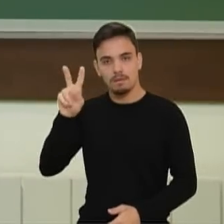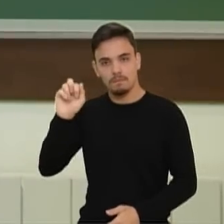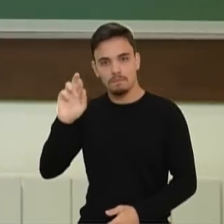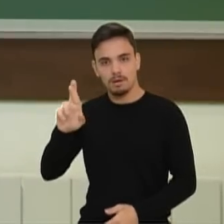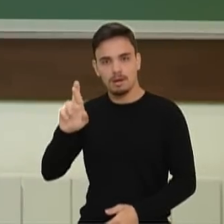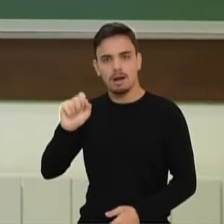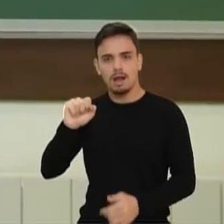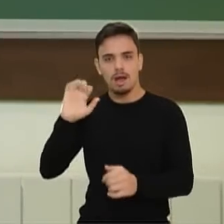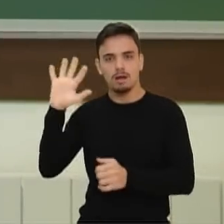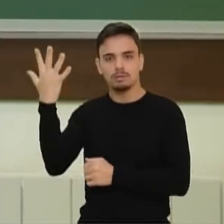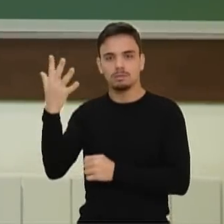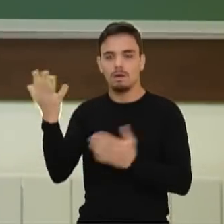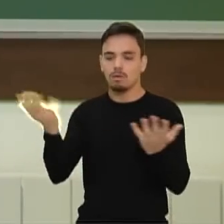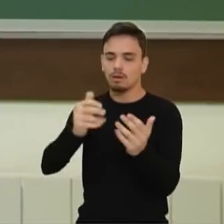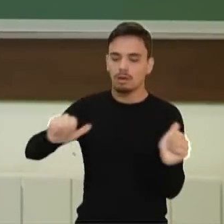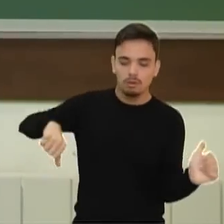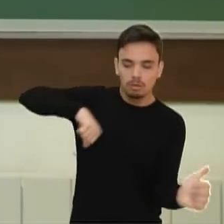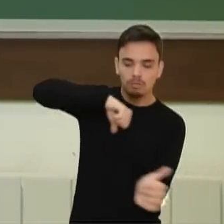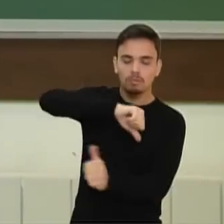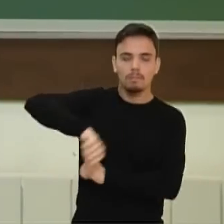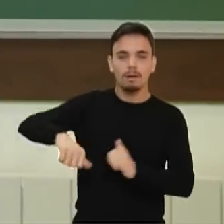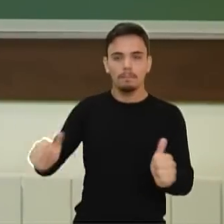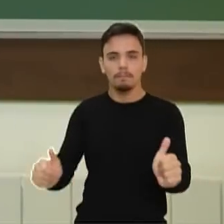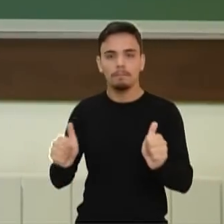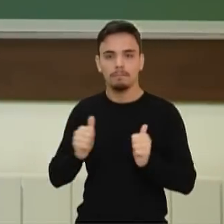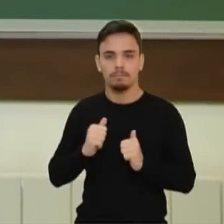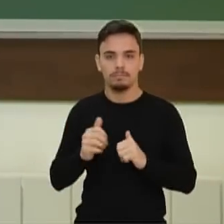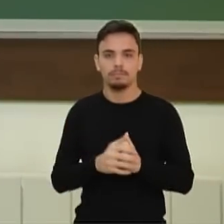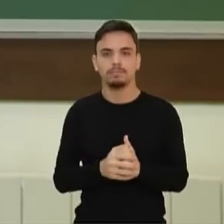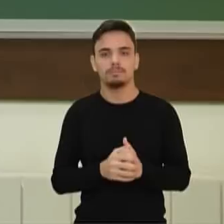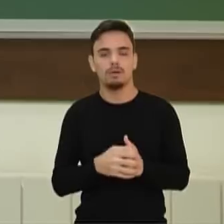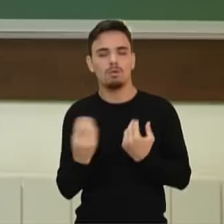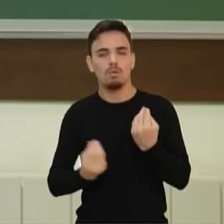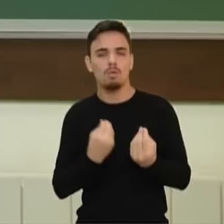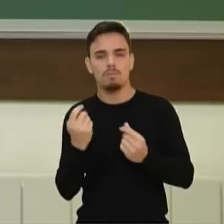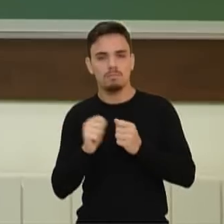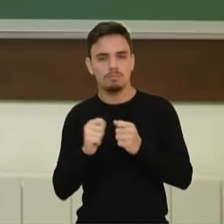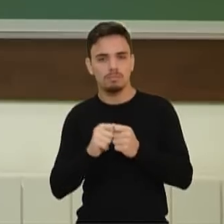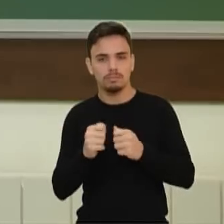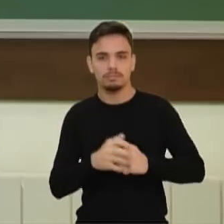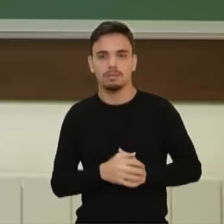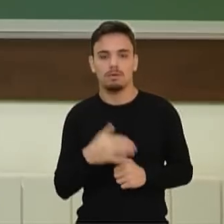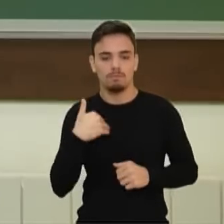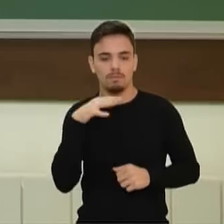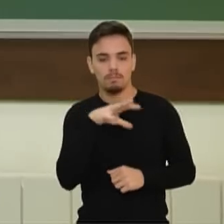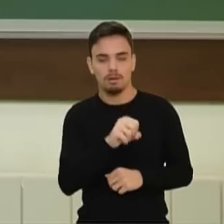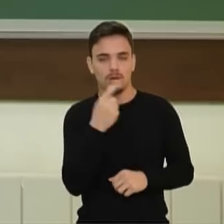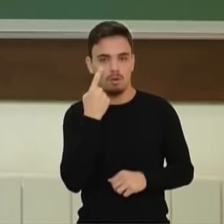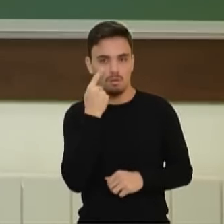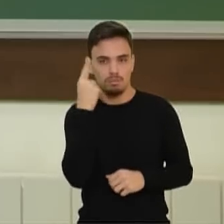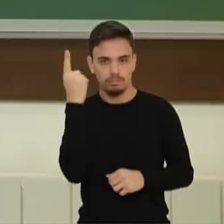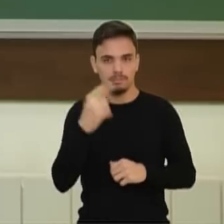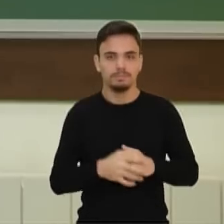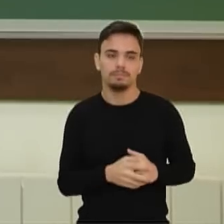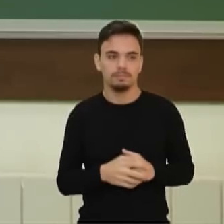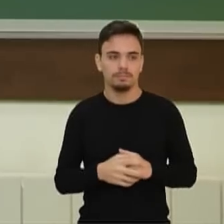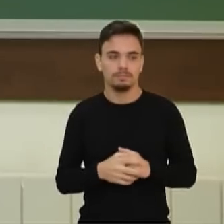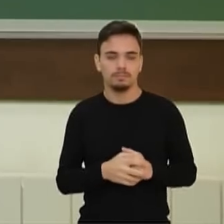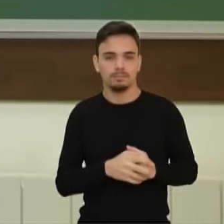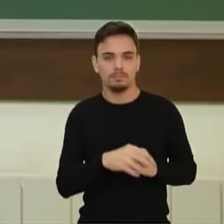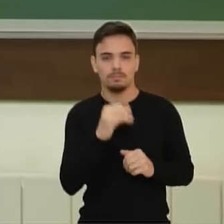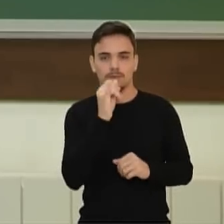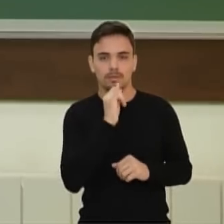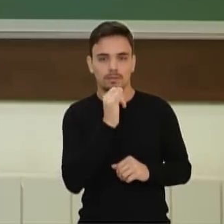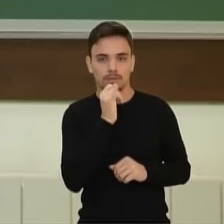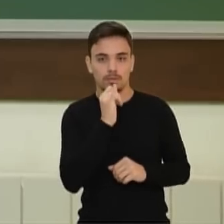bem, quero fazer essa transformação ali todinha. Como é que eu faço? Então eu vou pegar, veja, o